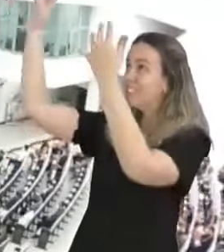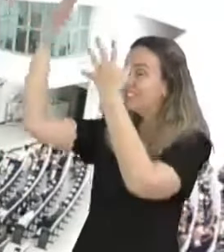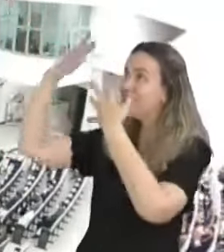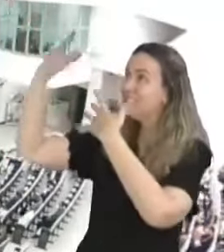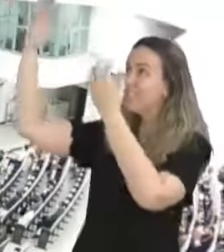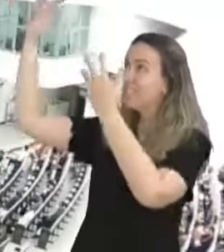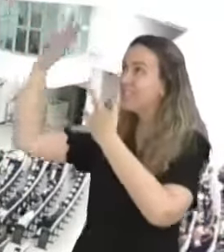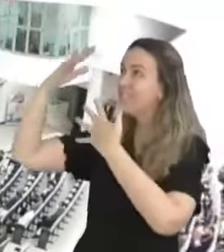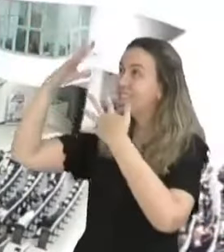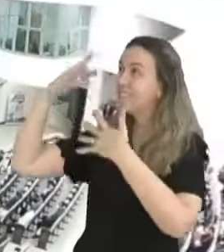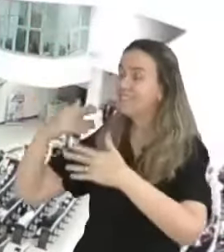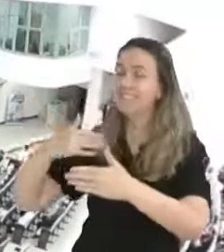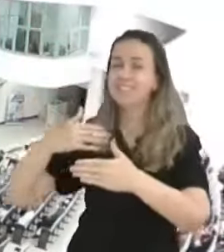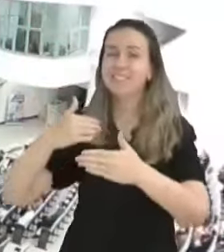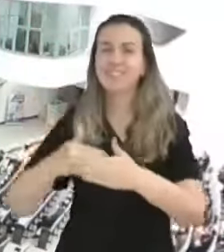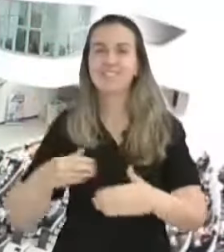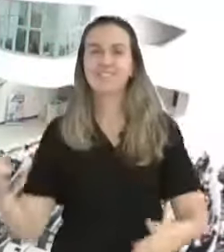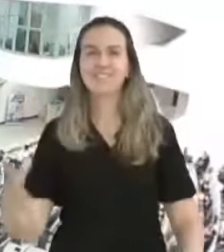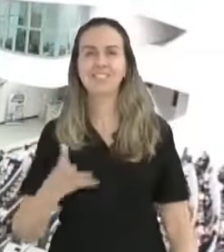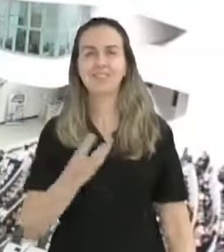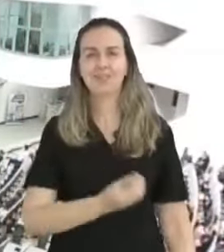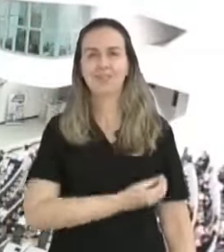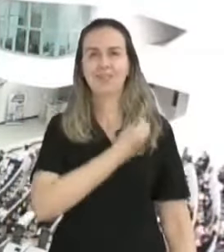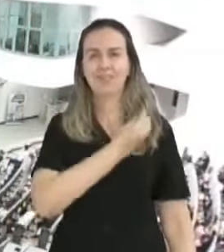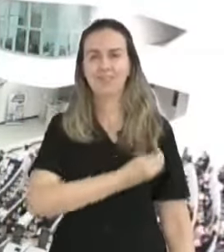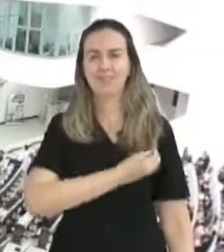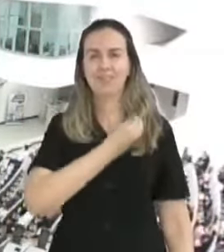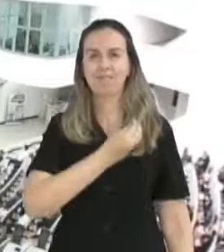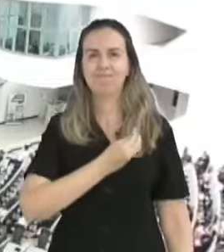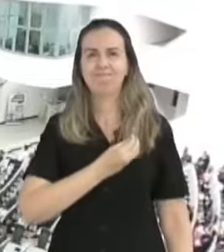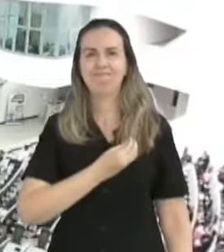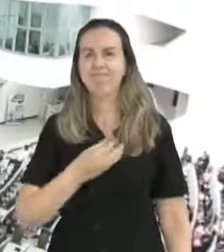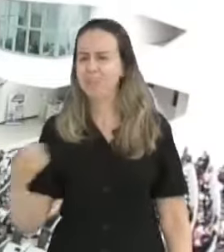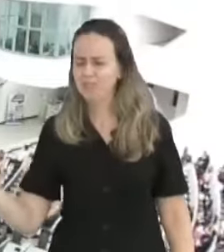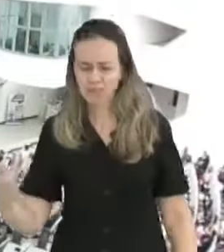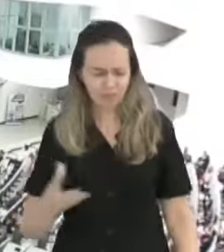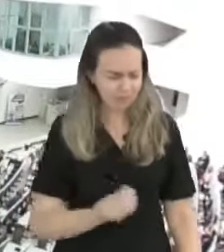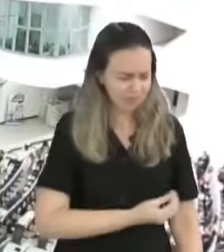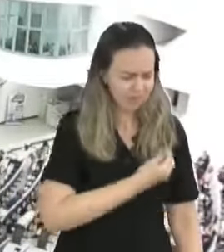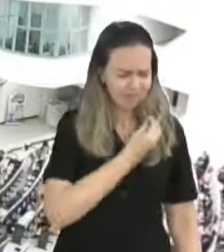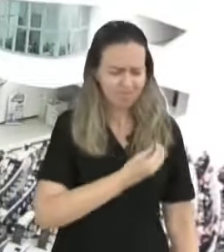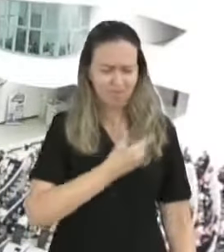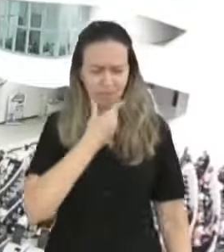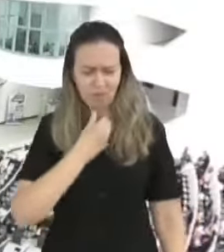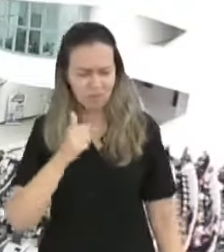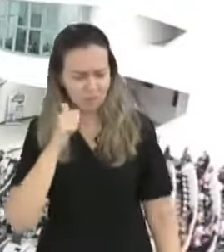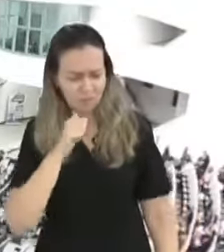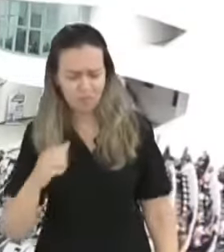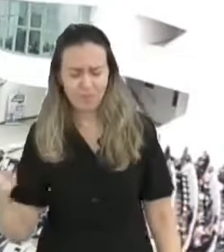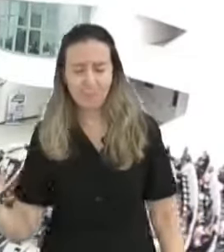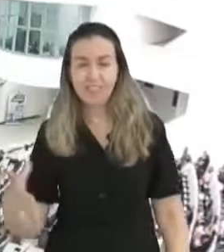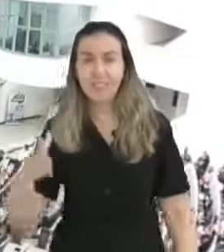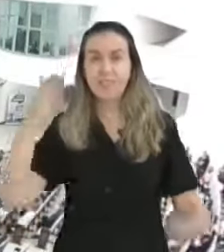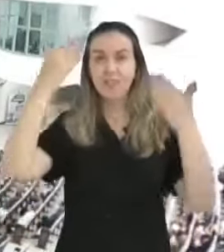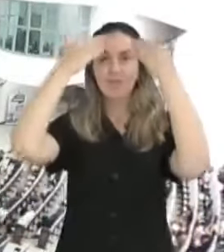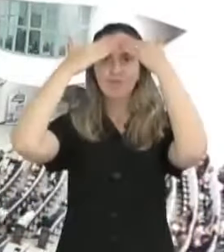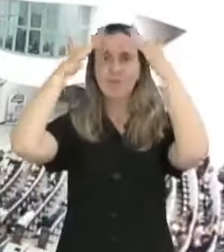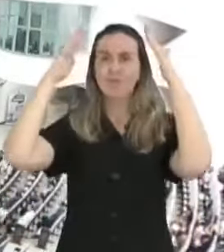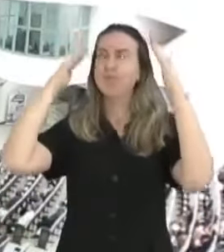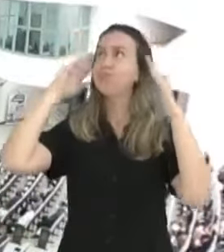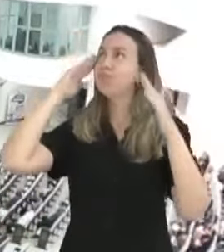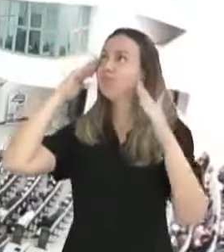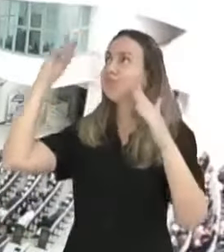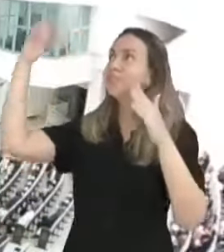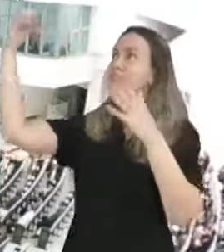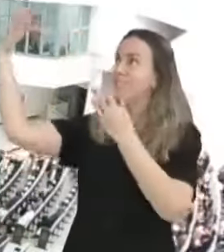capítulo 3 e no versículo 10, que nós nos renovamos como novo homem para o pleno conhecimento, segundo a imagem daquele